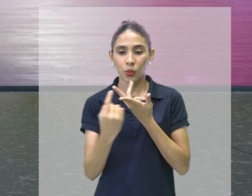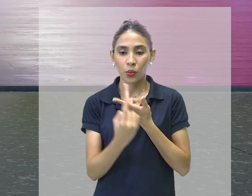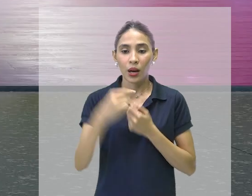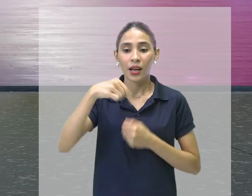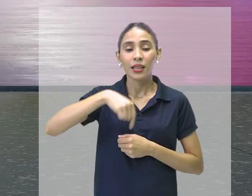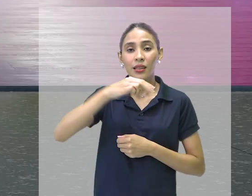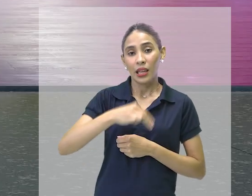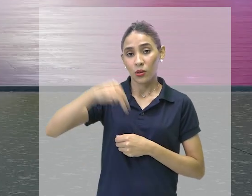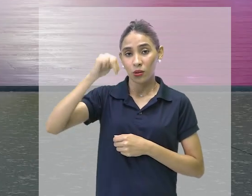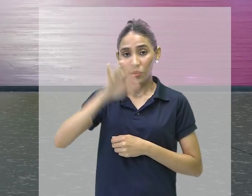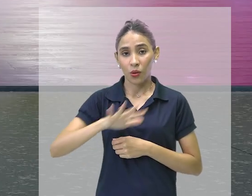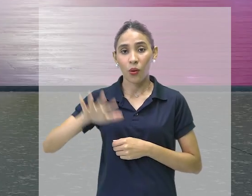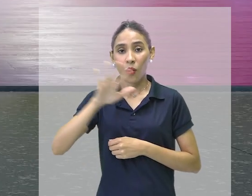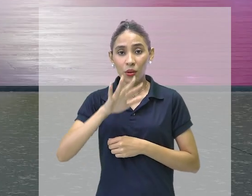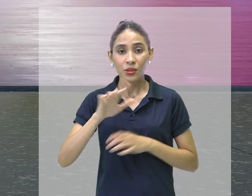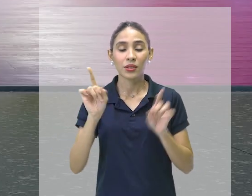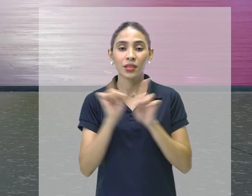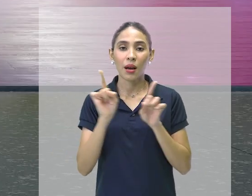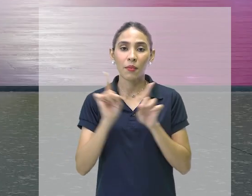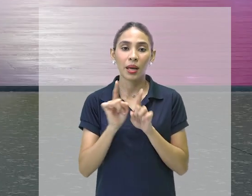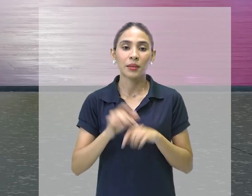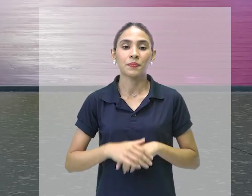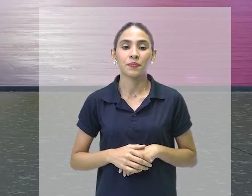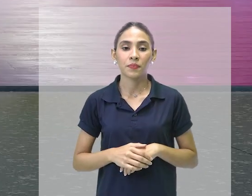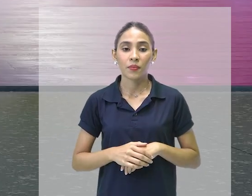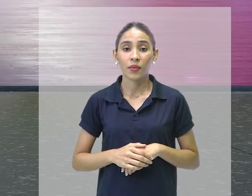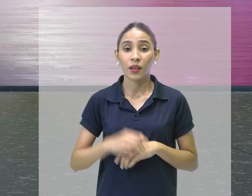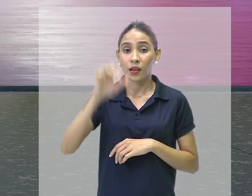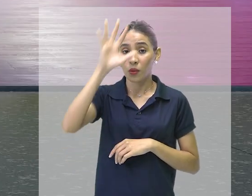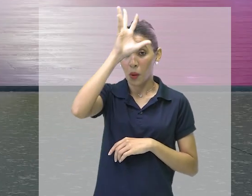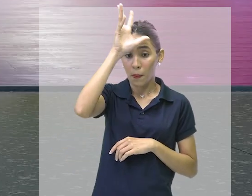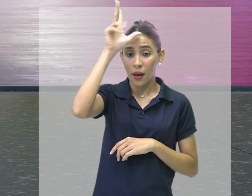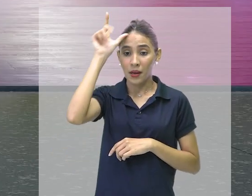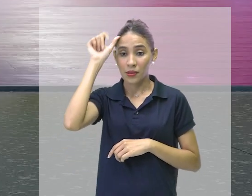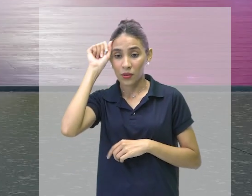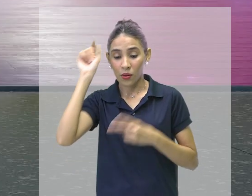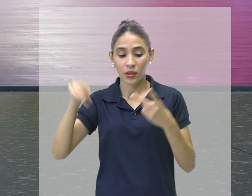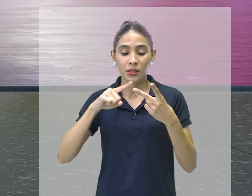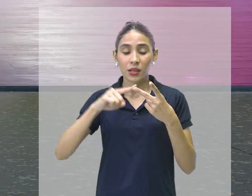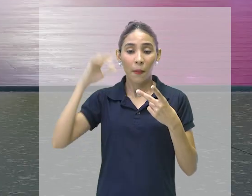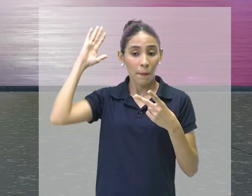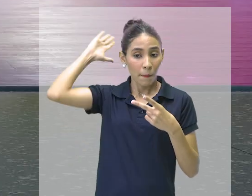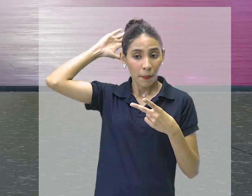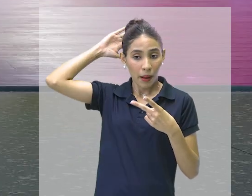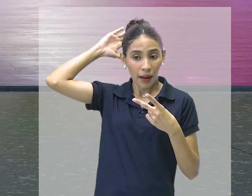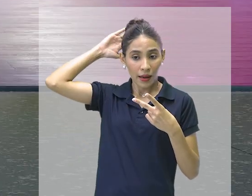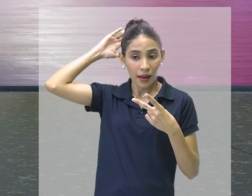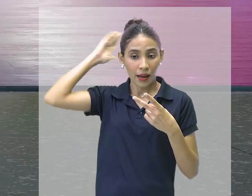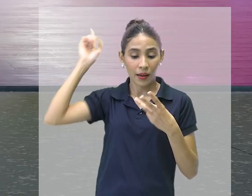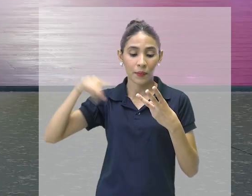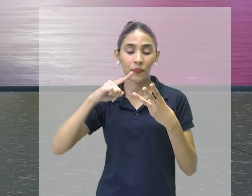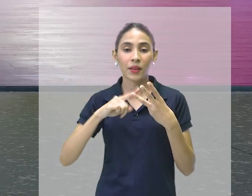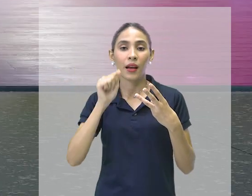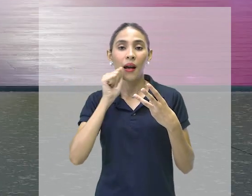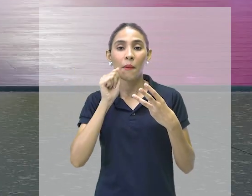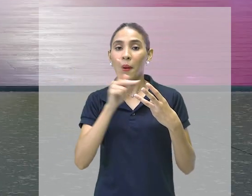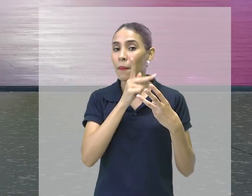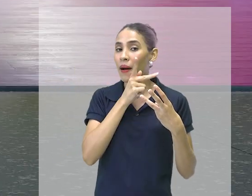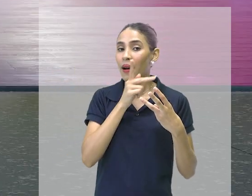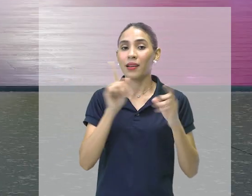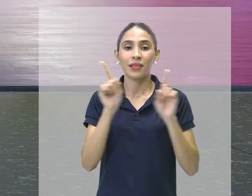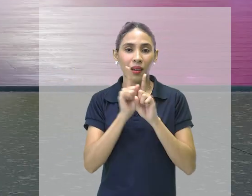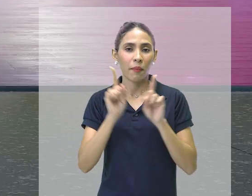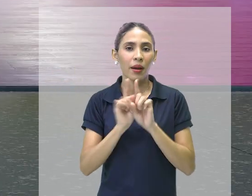aqui na região norte, né, aqui no Amazonas, lá no Pará, no